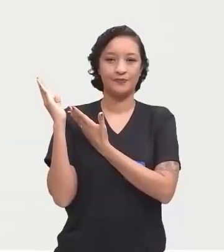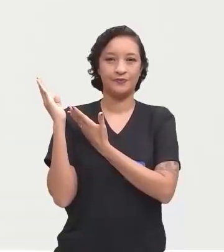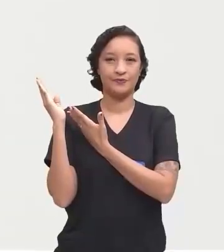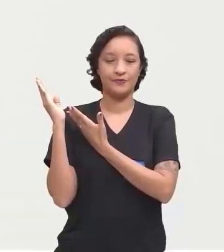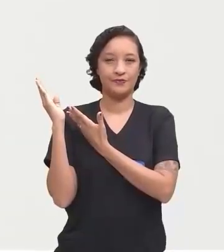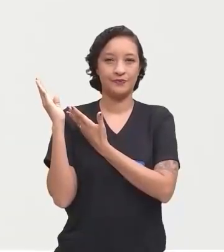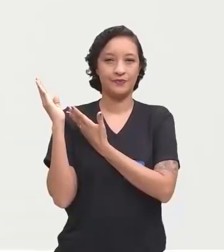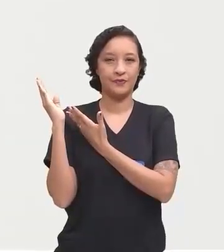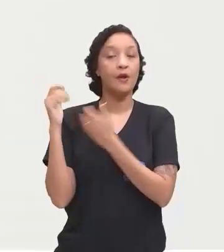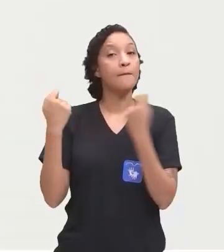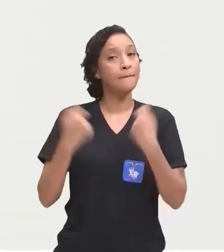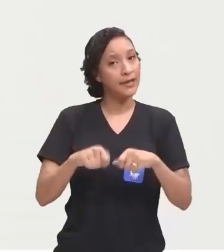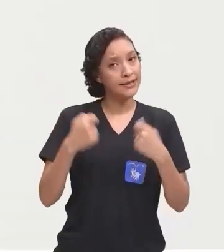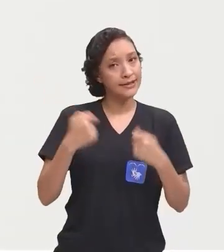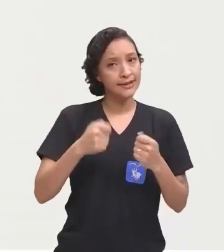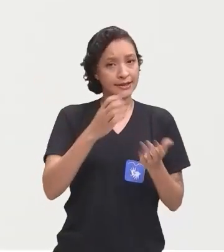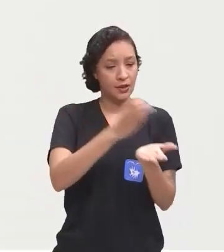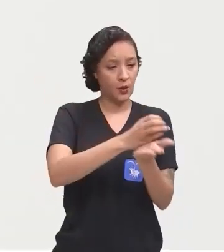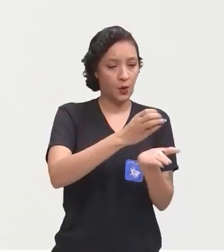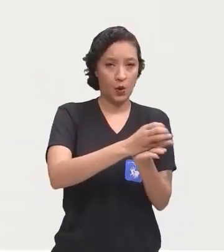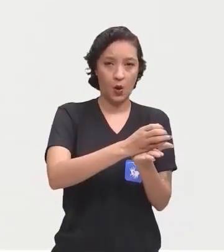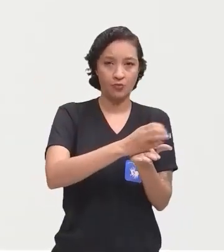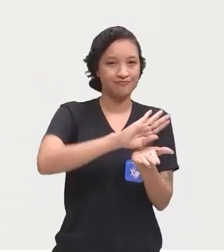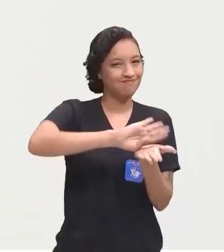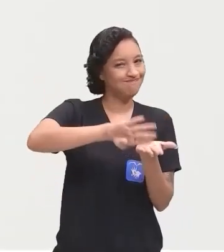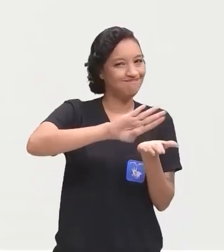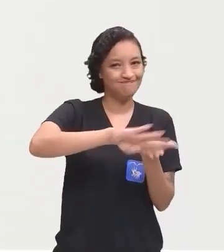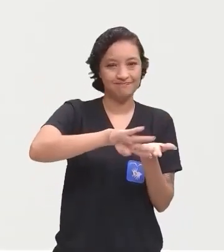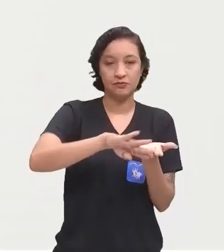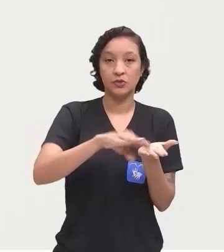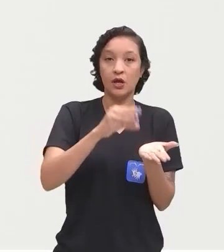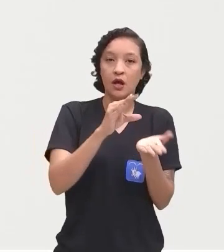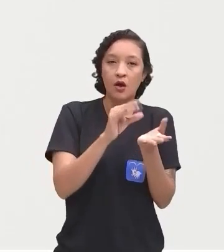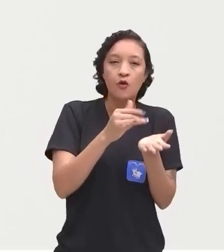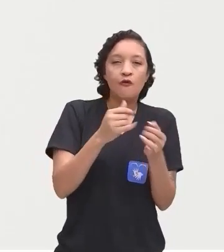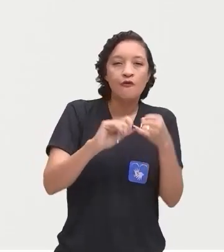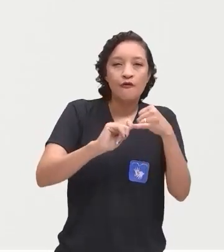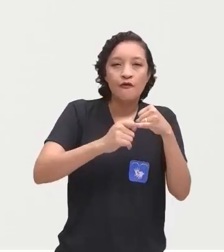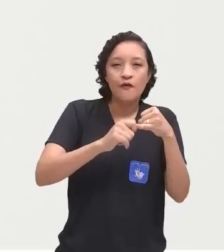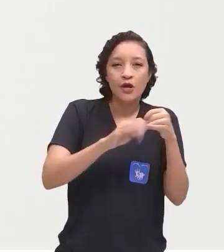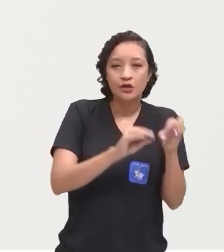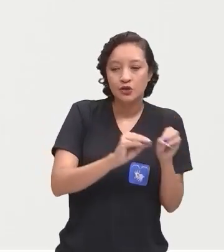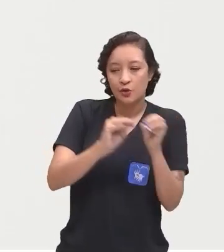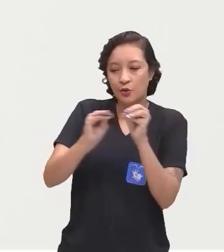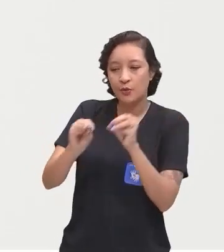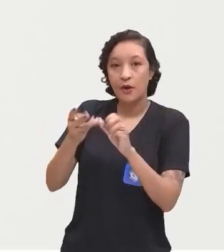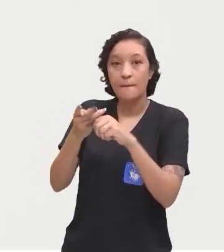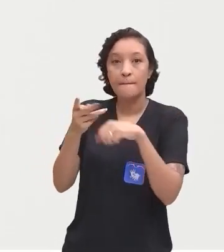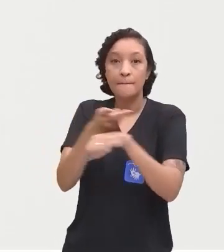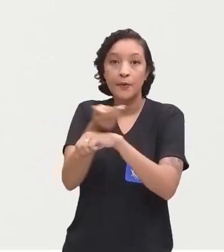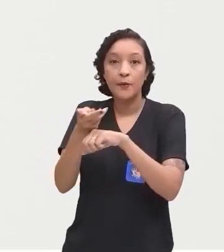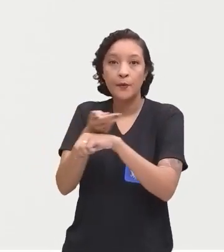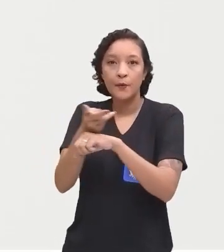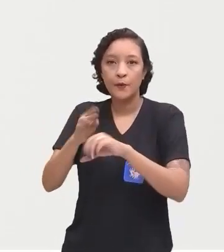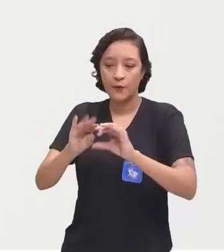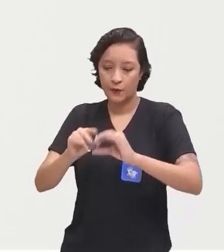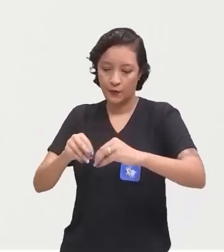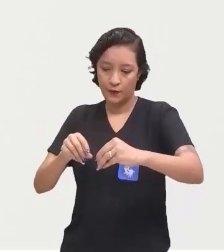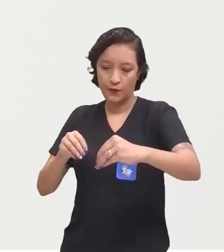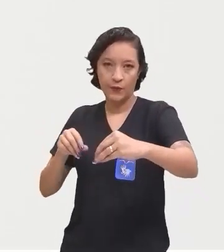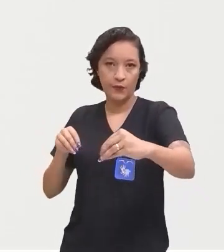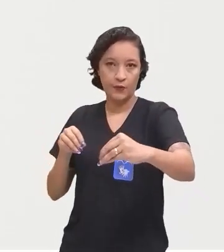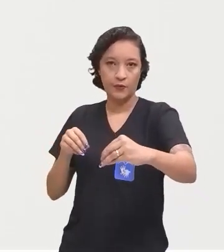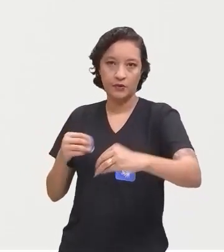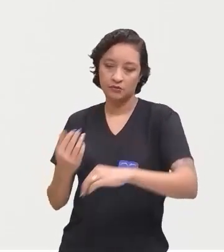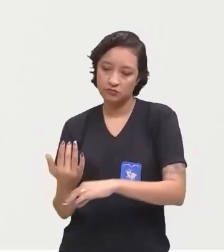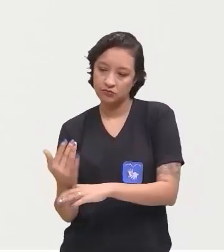Você precisa tirar e aí você vai procurar um lugar com bastante terra, que vai ser, por exemplo, o seu jardim,